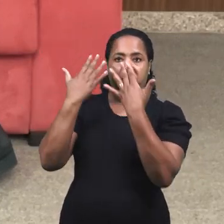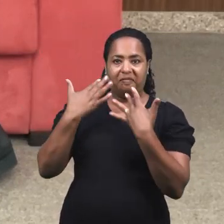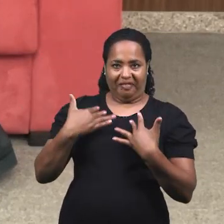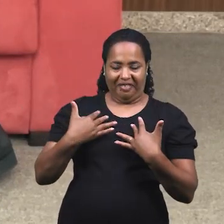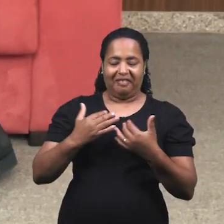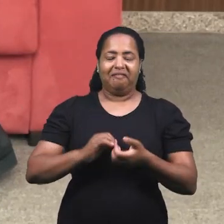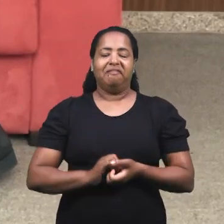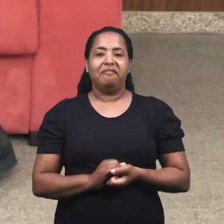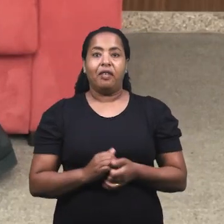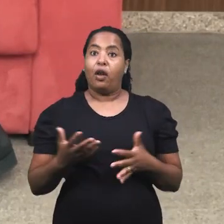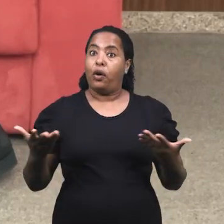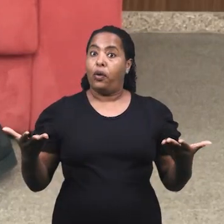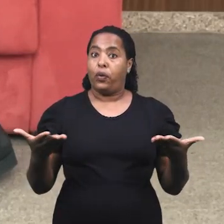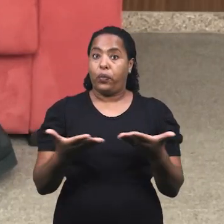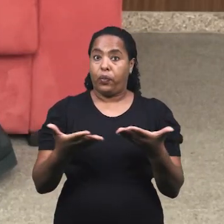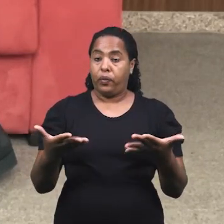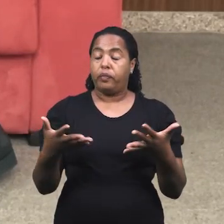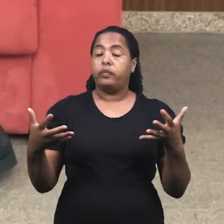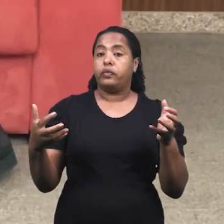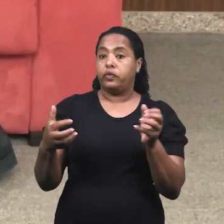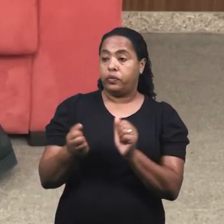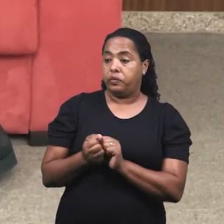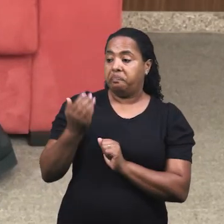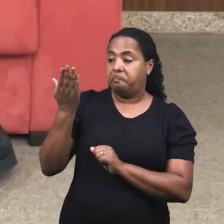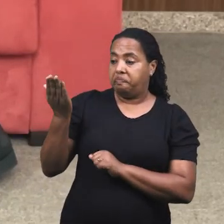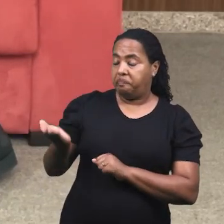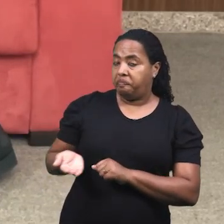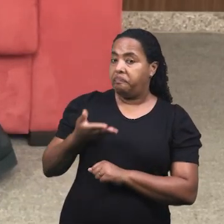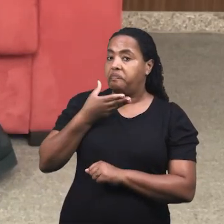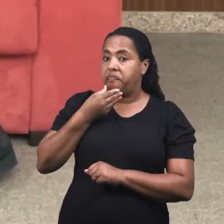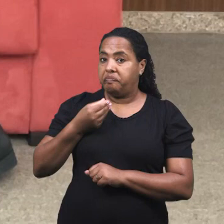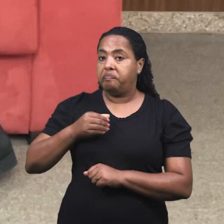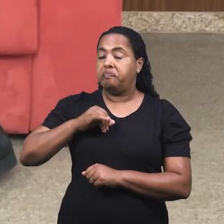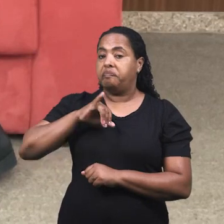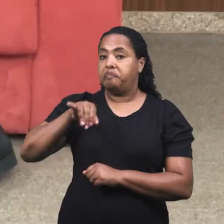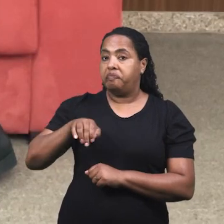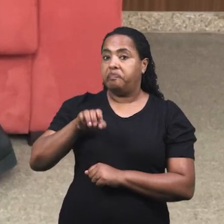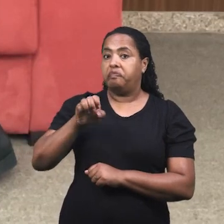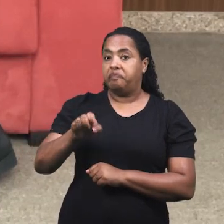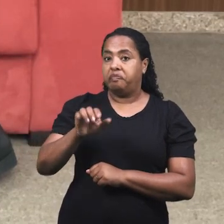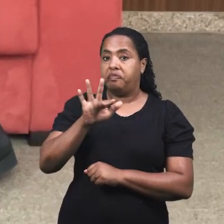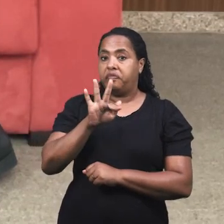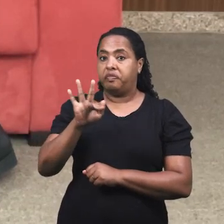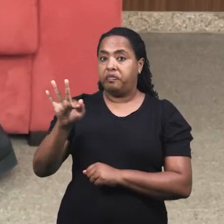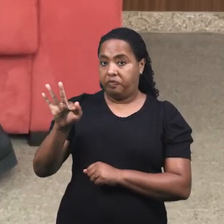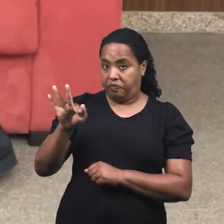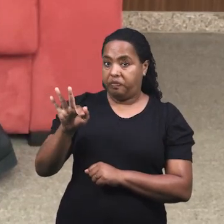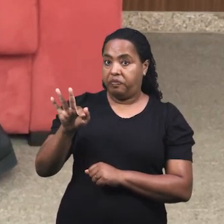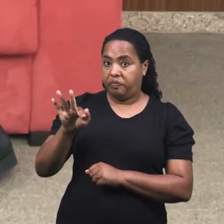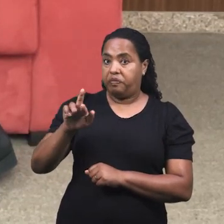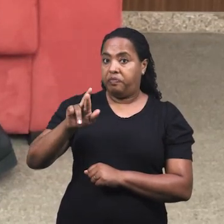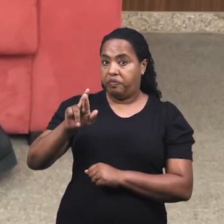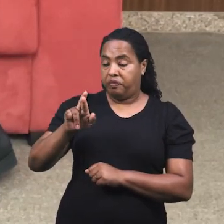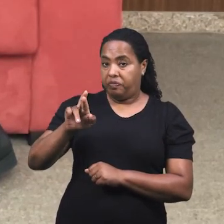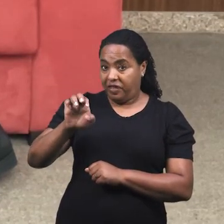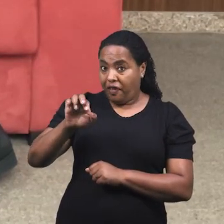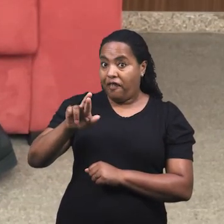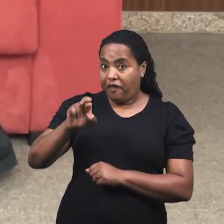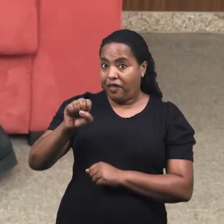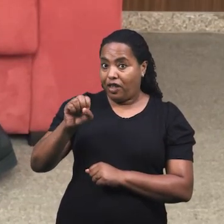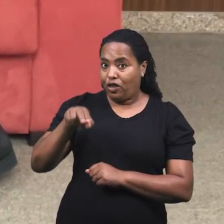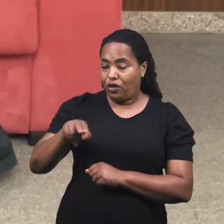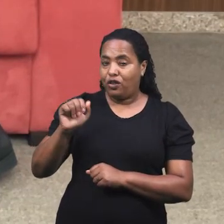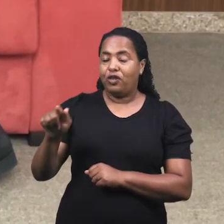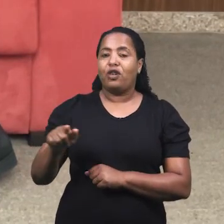da parte do Senhor. Hoje nós temos conosco aqui o jovem Jefferson Araújo, da Igreja da Gávea, aqui do Rio de